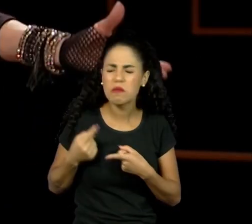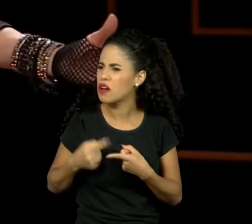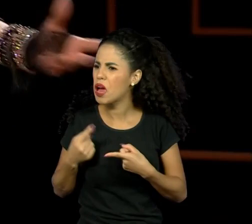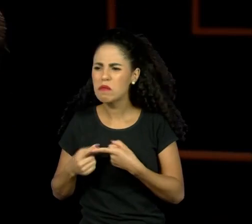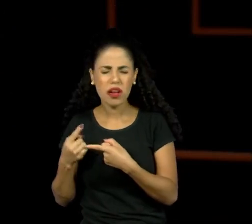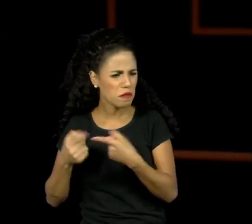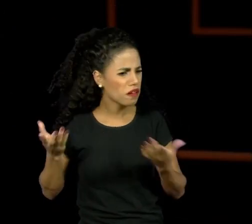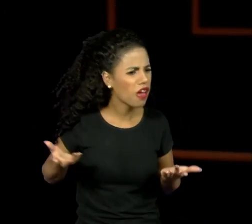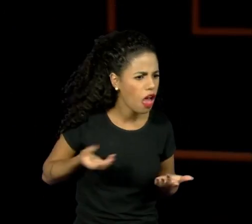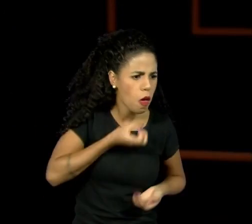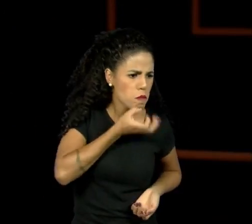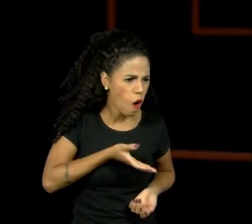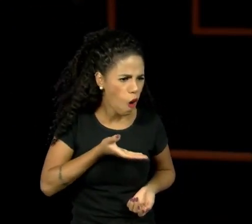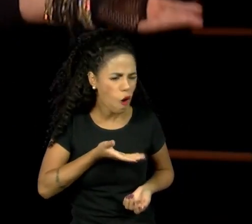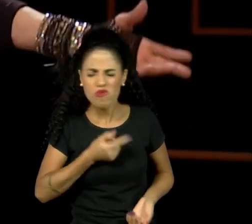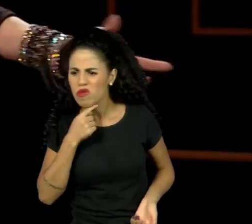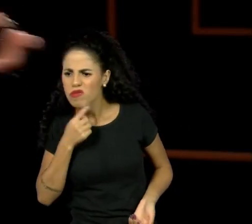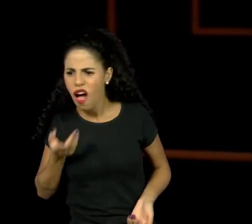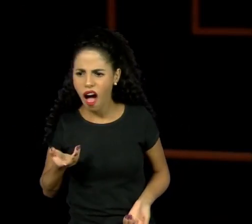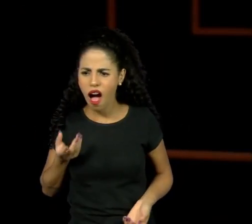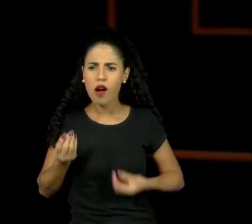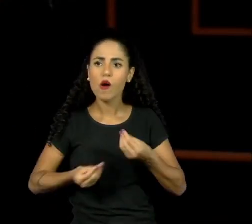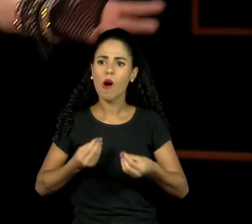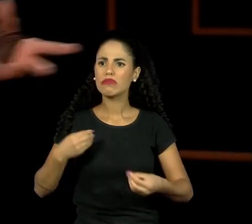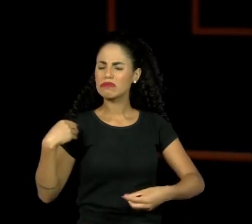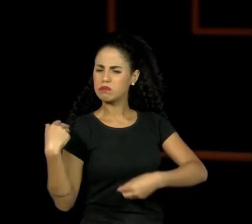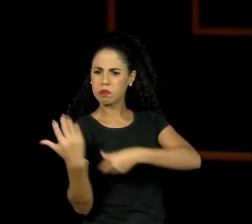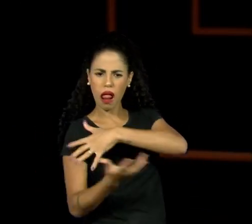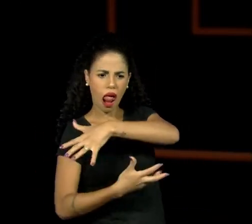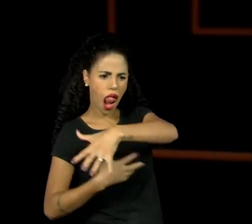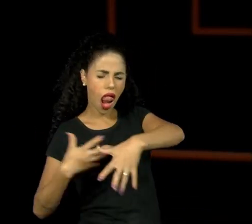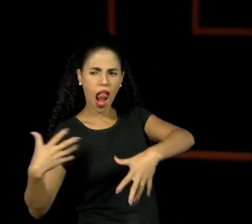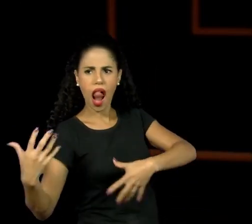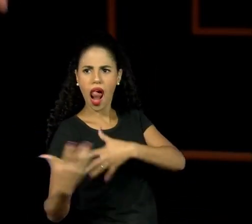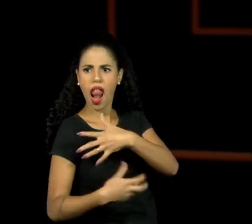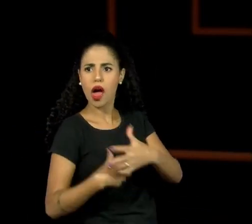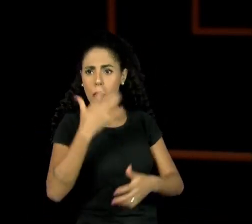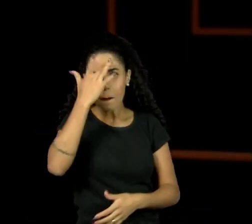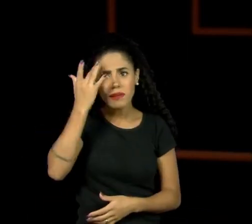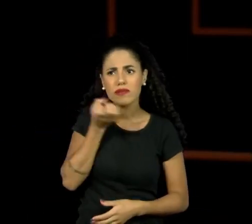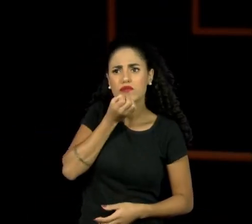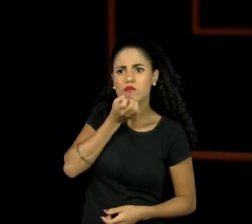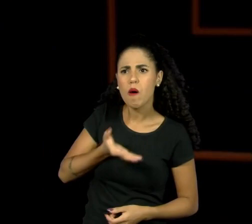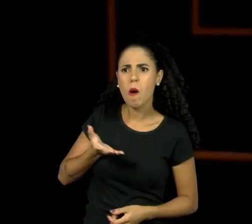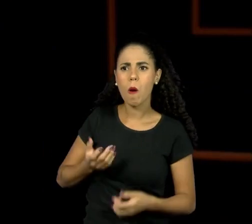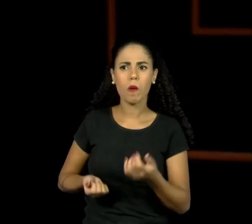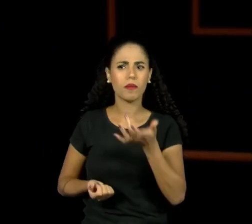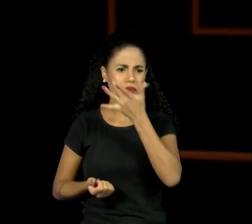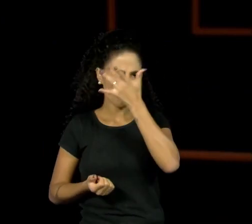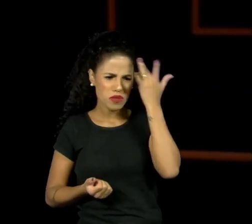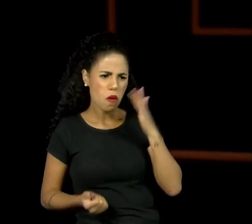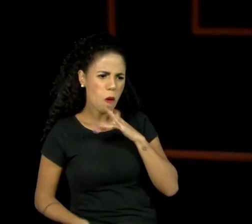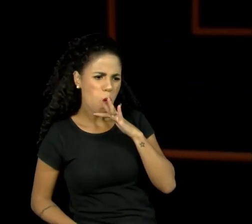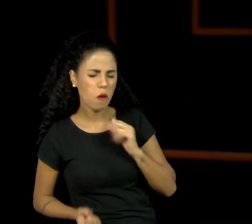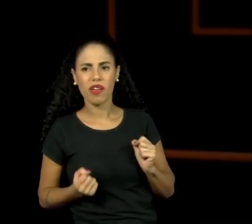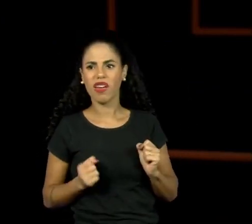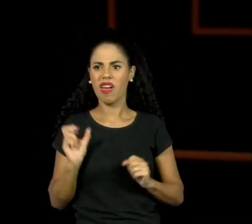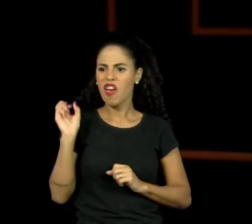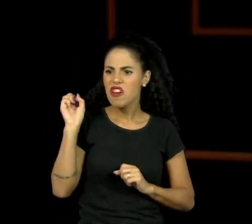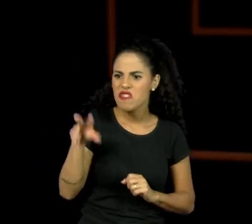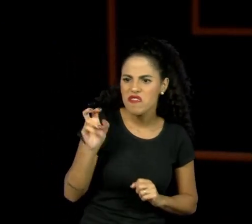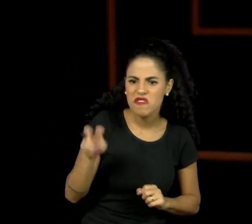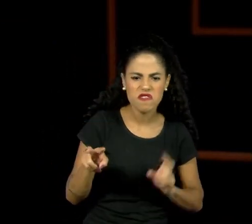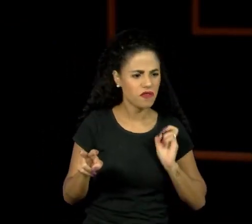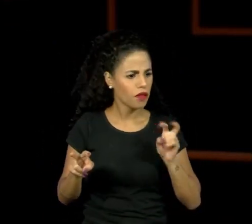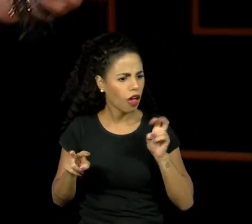ser bom, não. Tá misturada, horrorosa, de gente ruim com gente boa. O outro joga um vírus para queimar o computador do outro, o outro joga... O que está